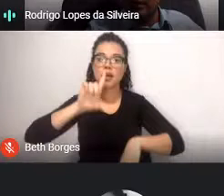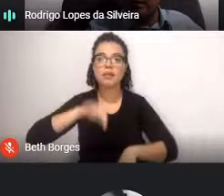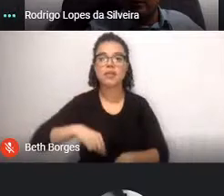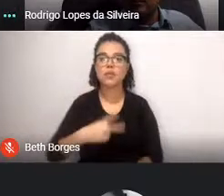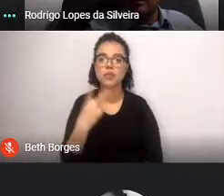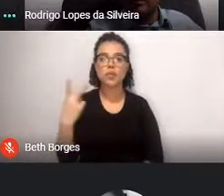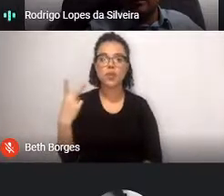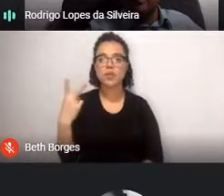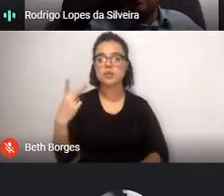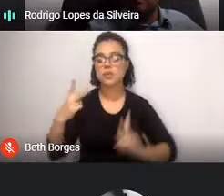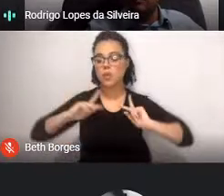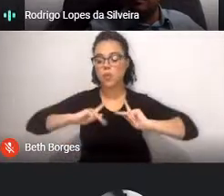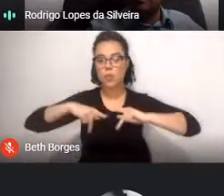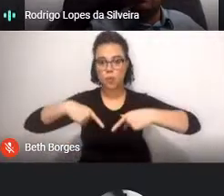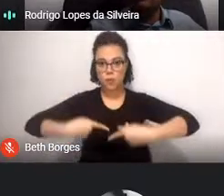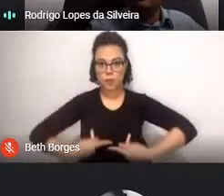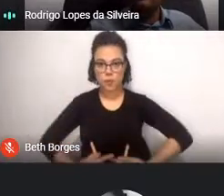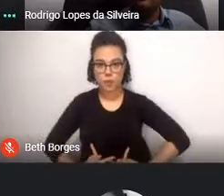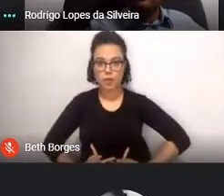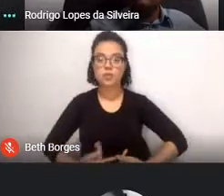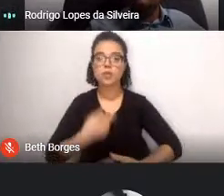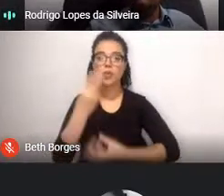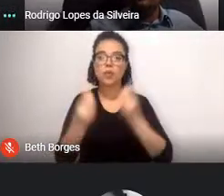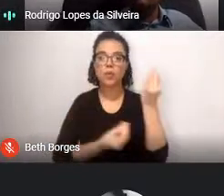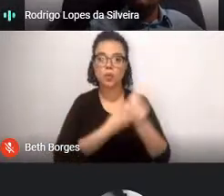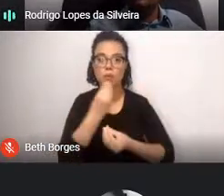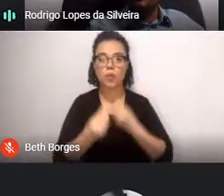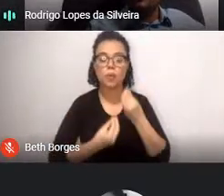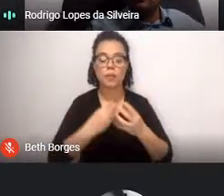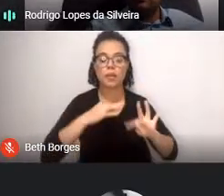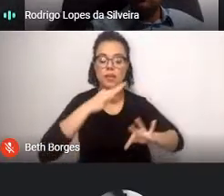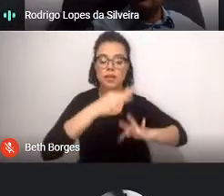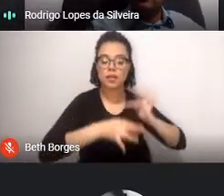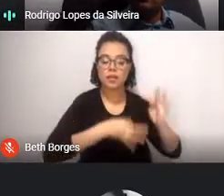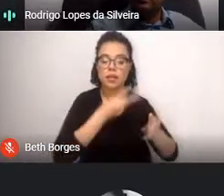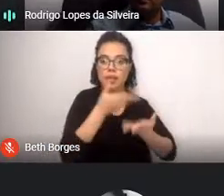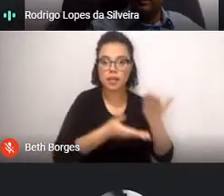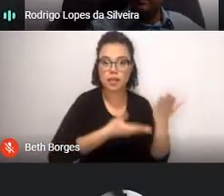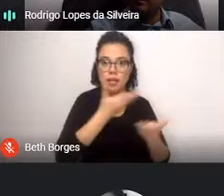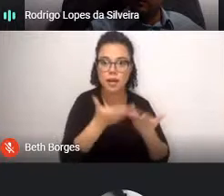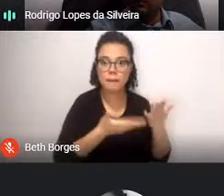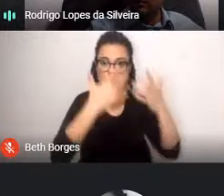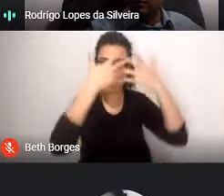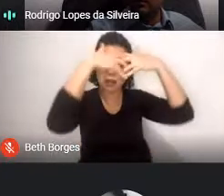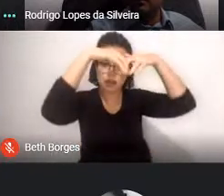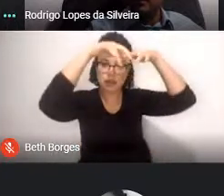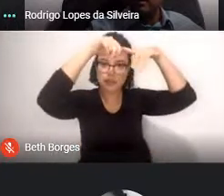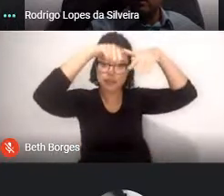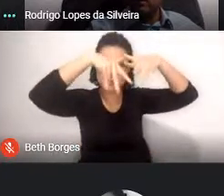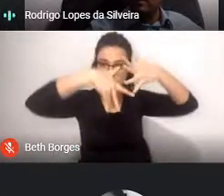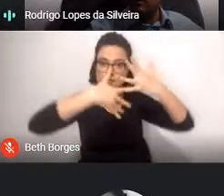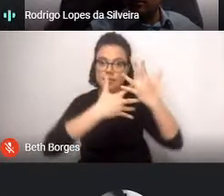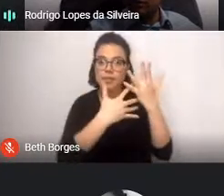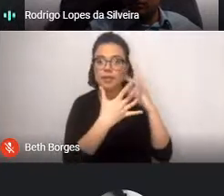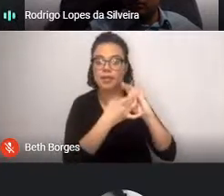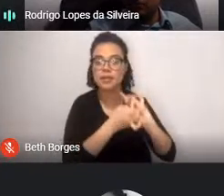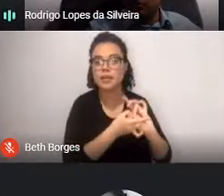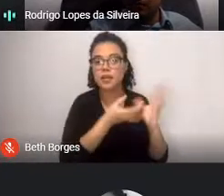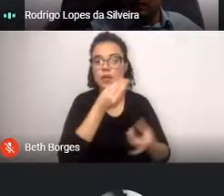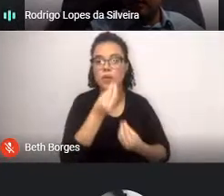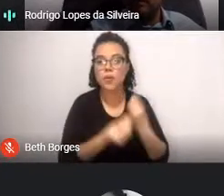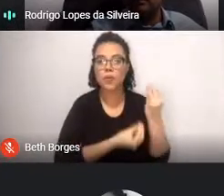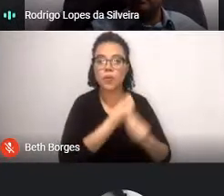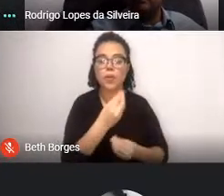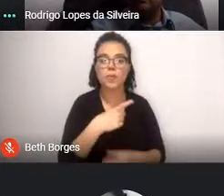Por quê? Porque na terapia de esquemas, a gente trabalha sempre buscando trabalhar lá nas origens, como a teoria de John